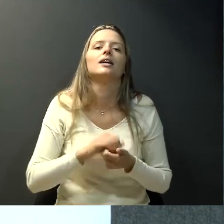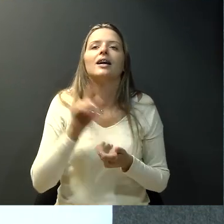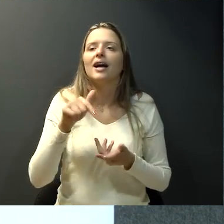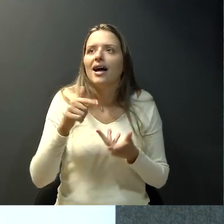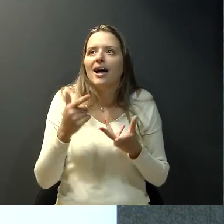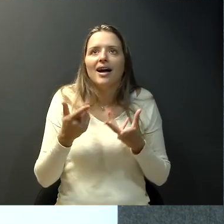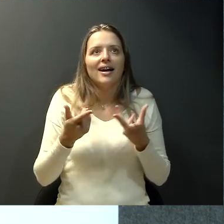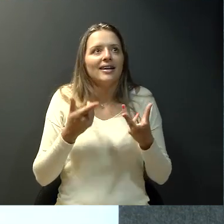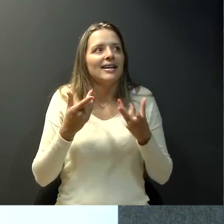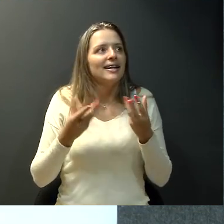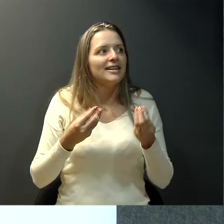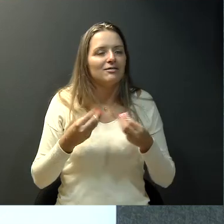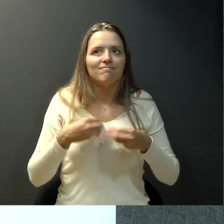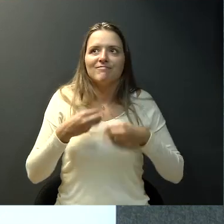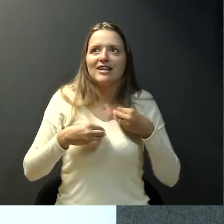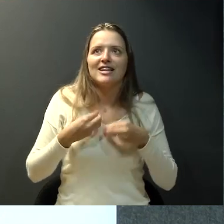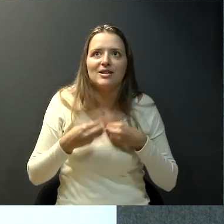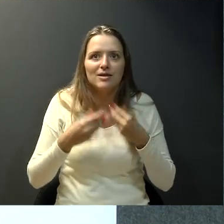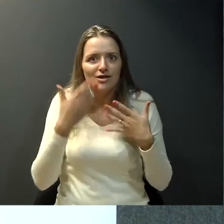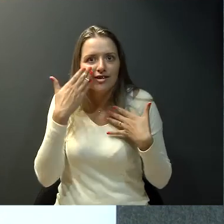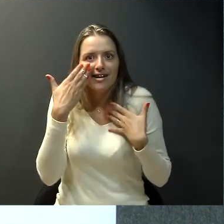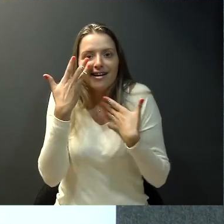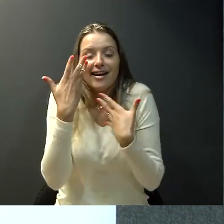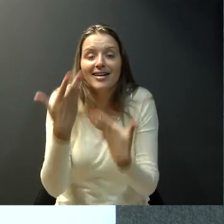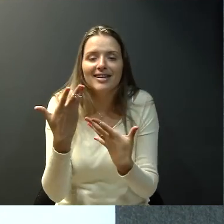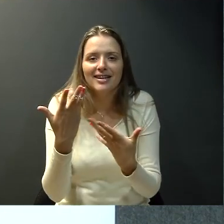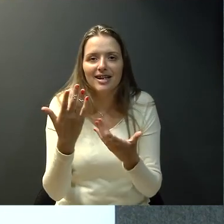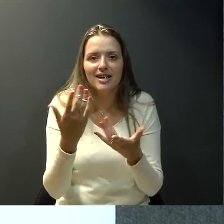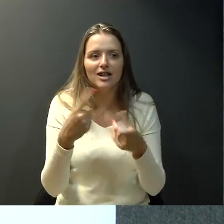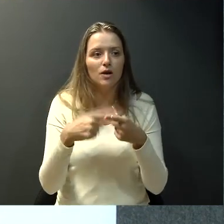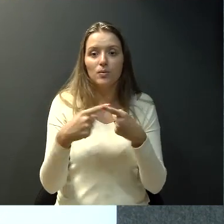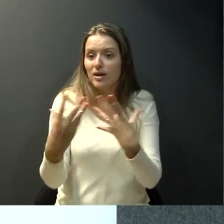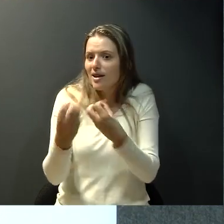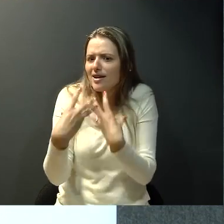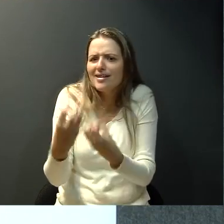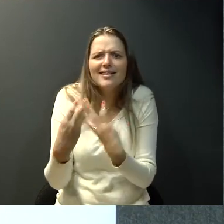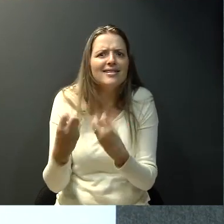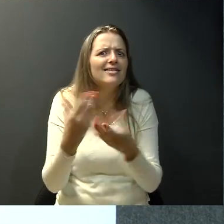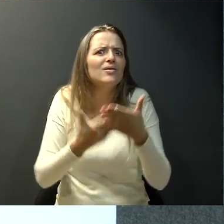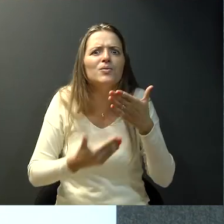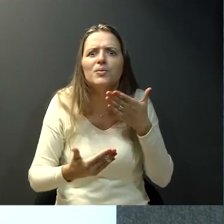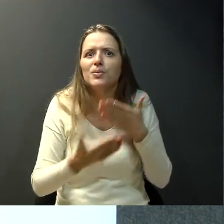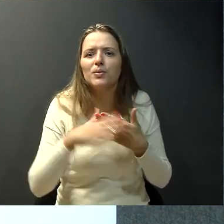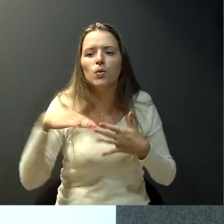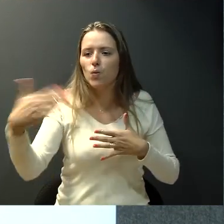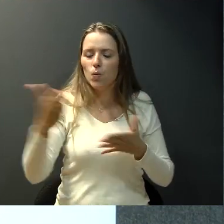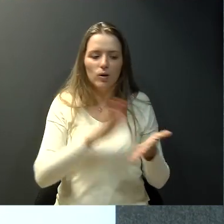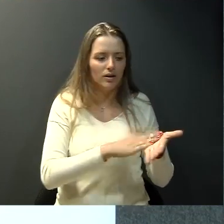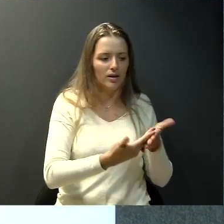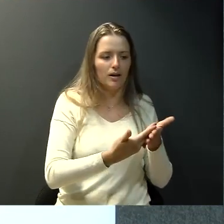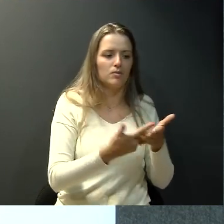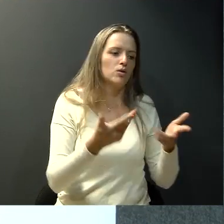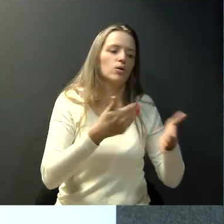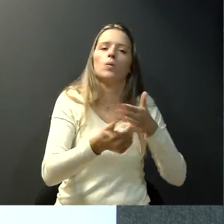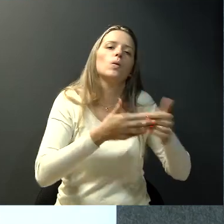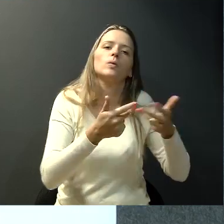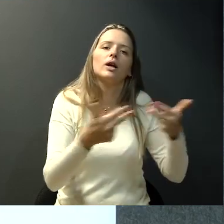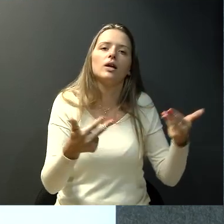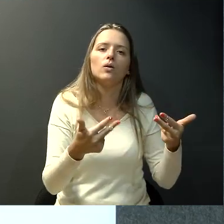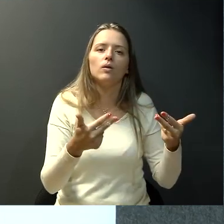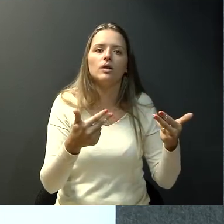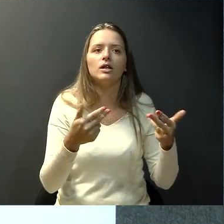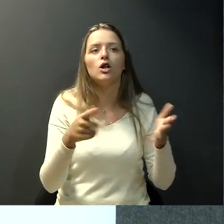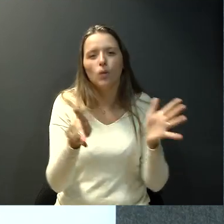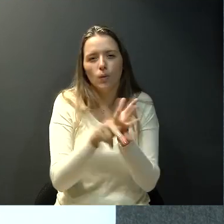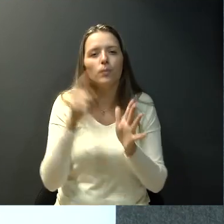muito gratificante ter, assim, eles que me ensinam tudo. Na realidade, tudo quando tu vai interpretar em algum lugar, assim, os próprios